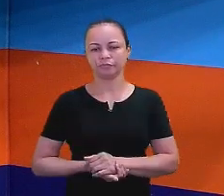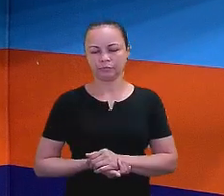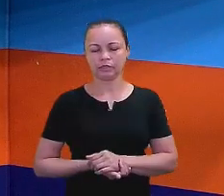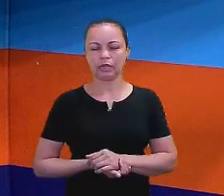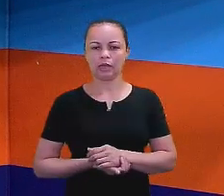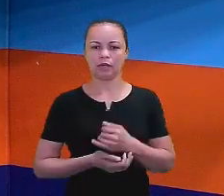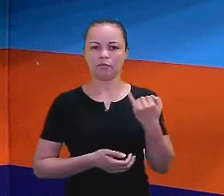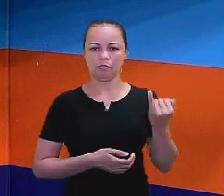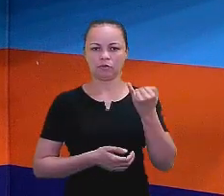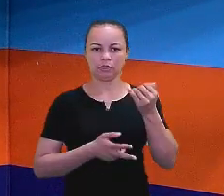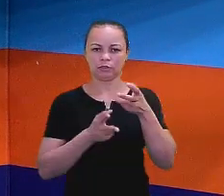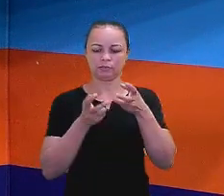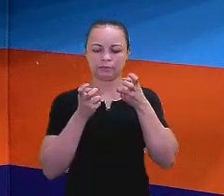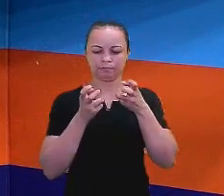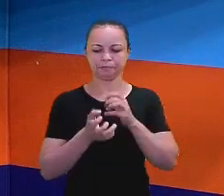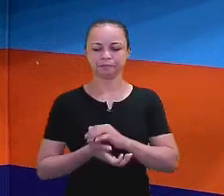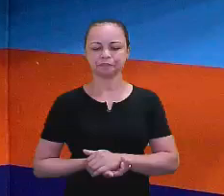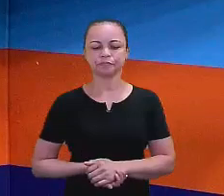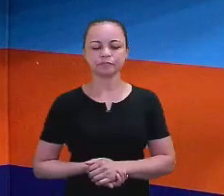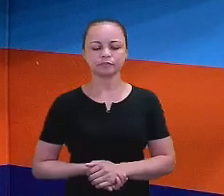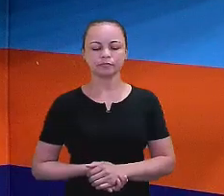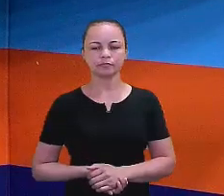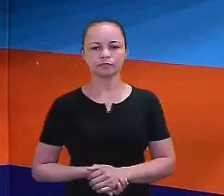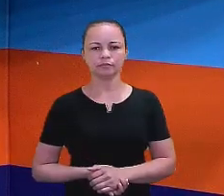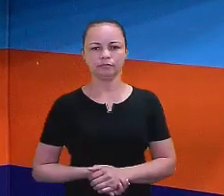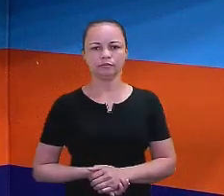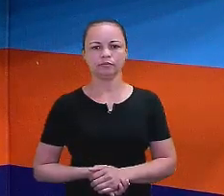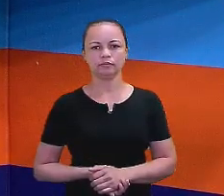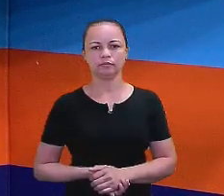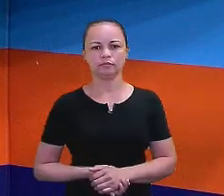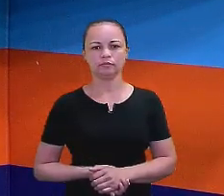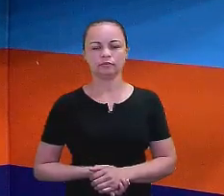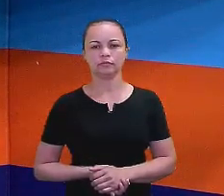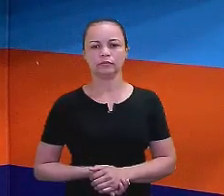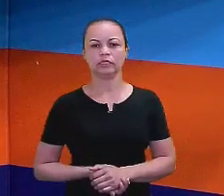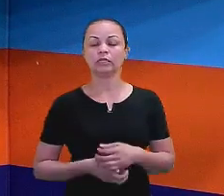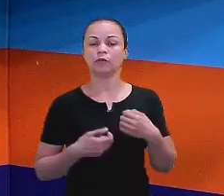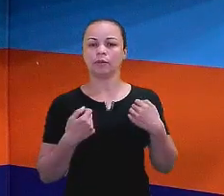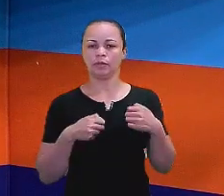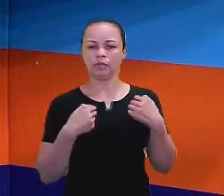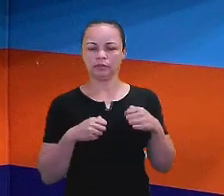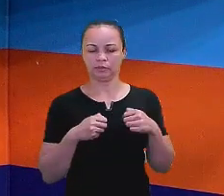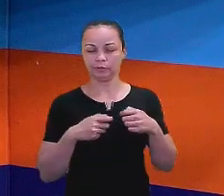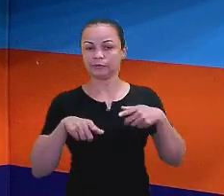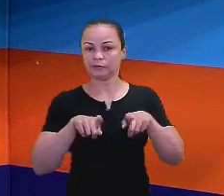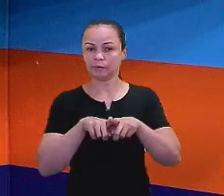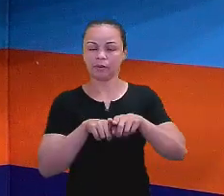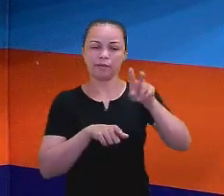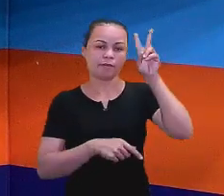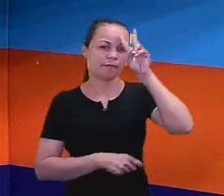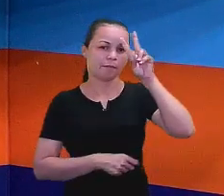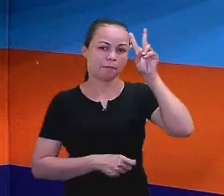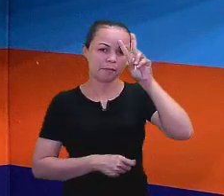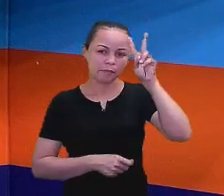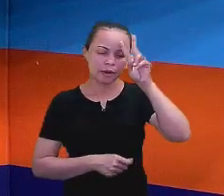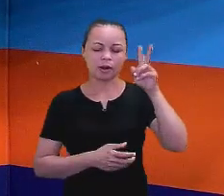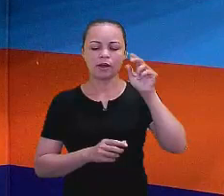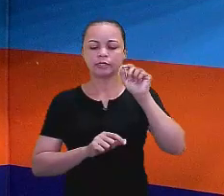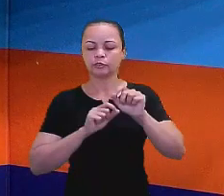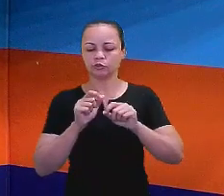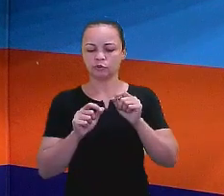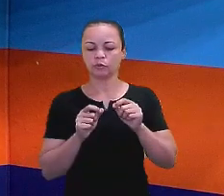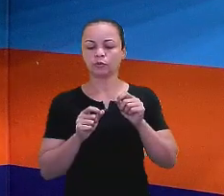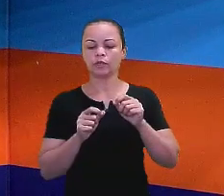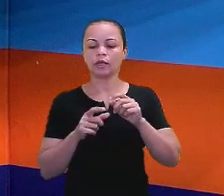isso. Vamos lá, vamos seguir. Então, a gente precisa também lembrar ângulos